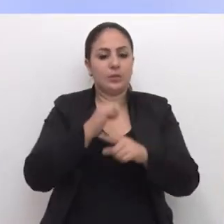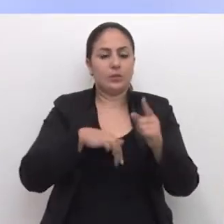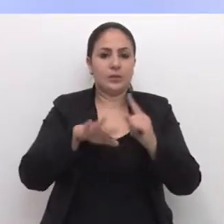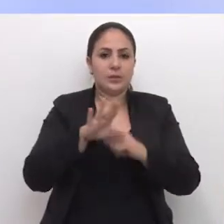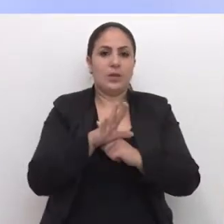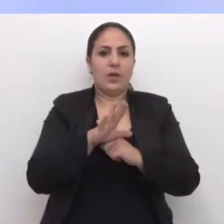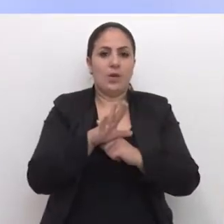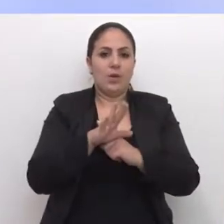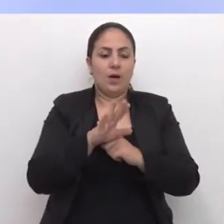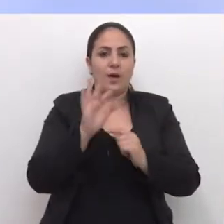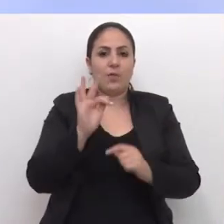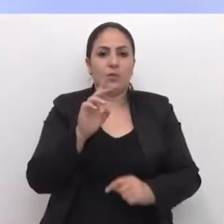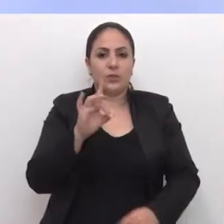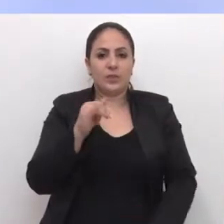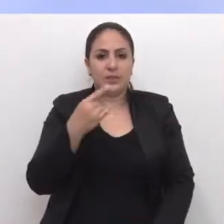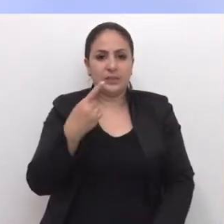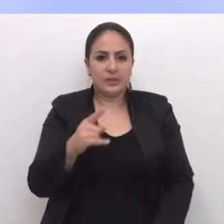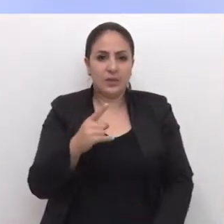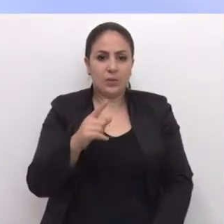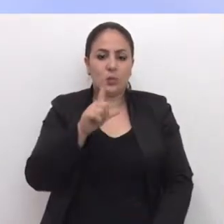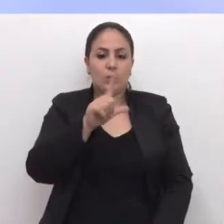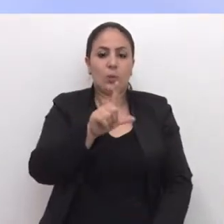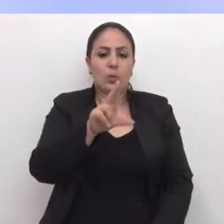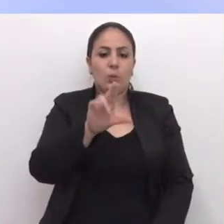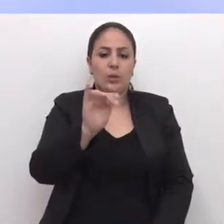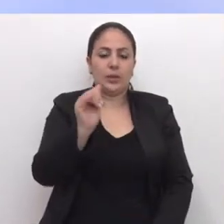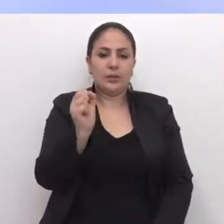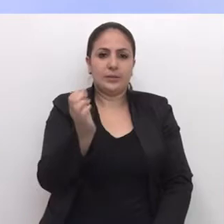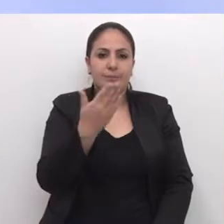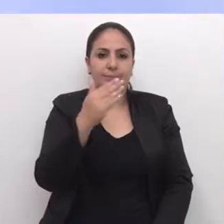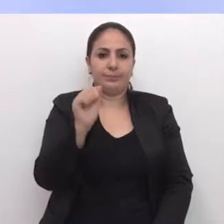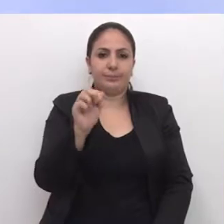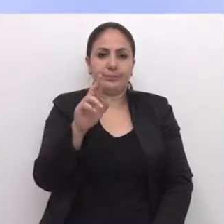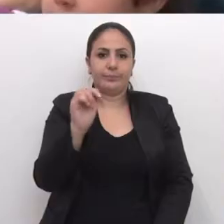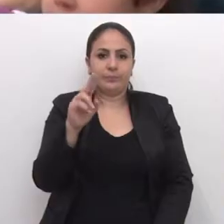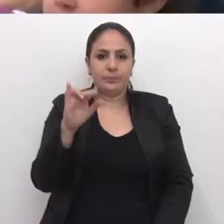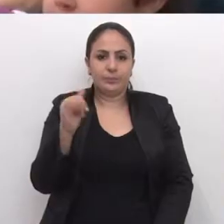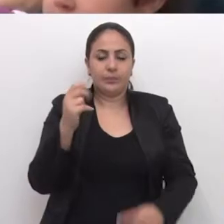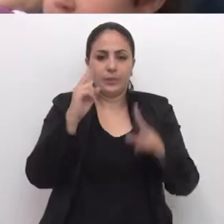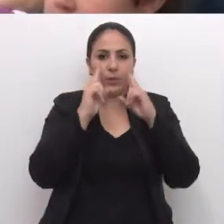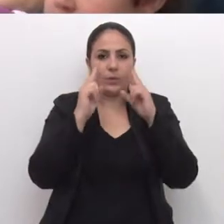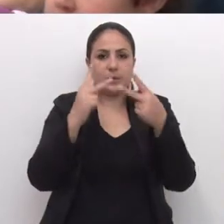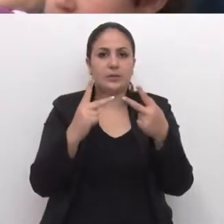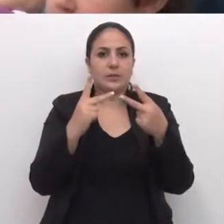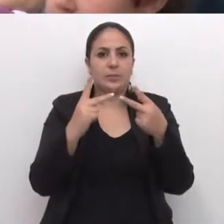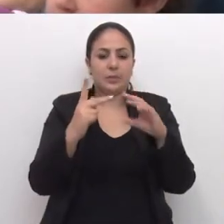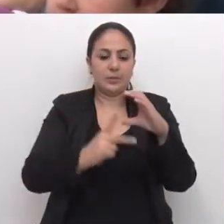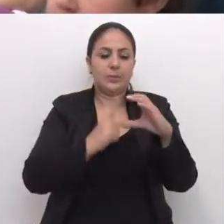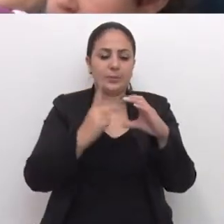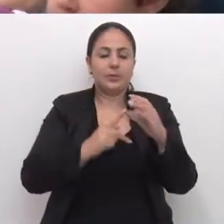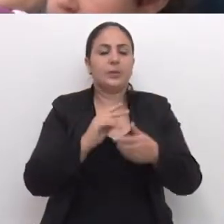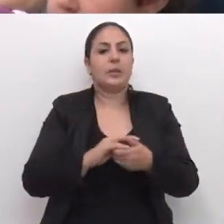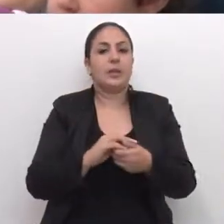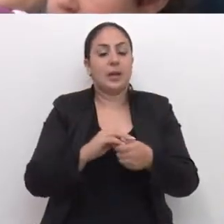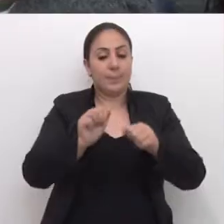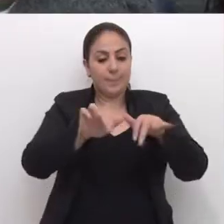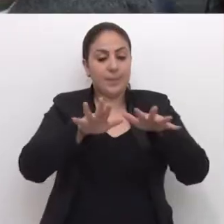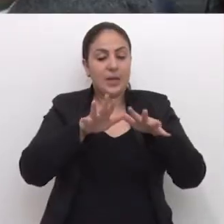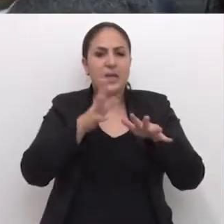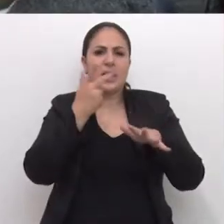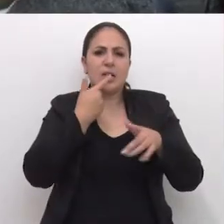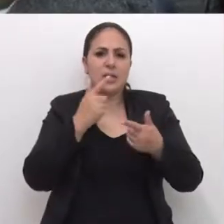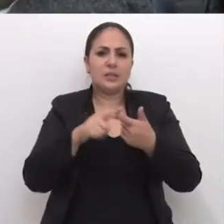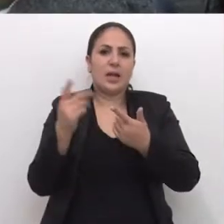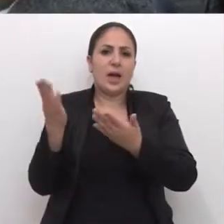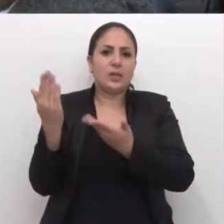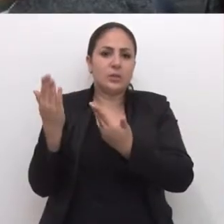Fundação Lucas Araújo é reconhecido pelo Legislativo Municipal. Na plateia, crianças, adolescentes e idosos